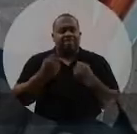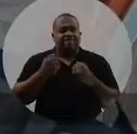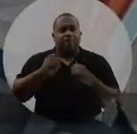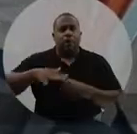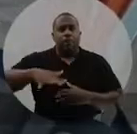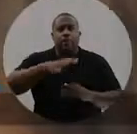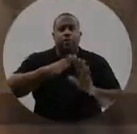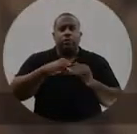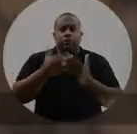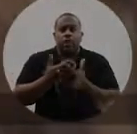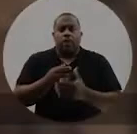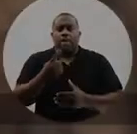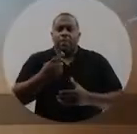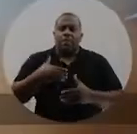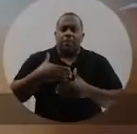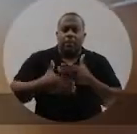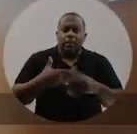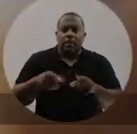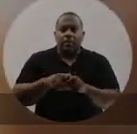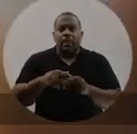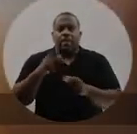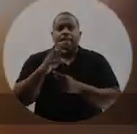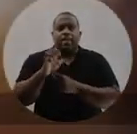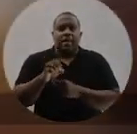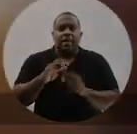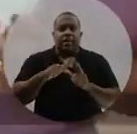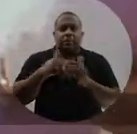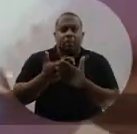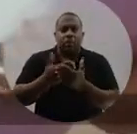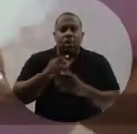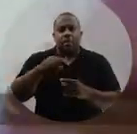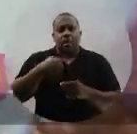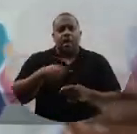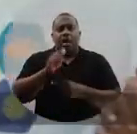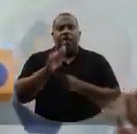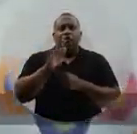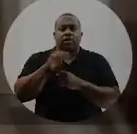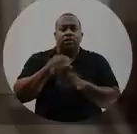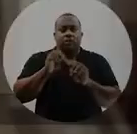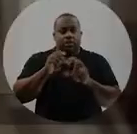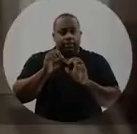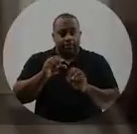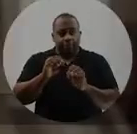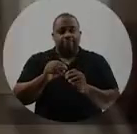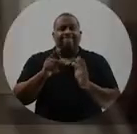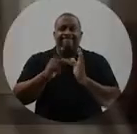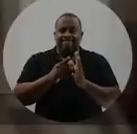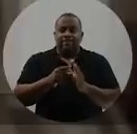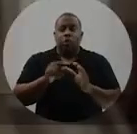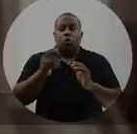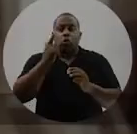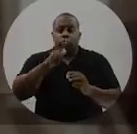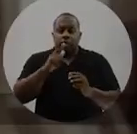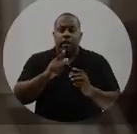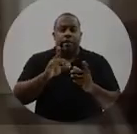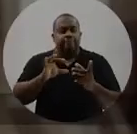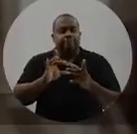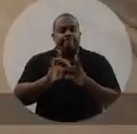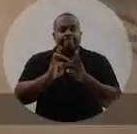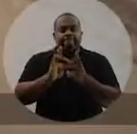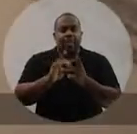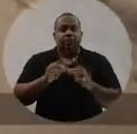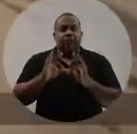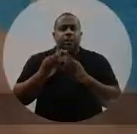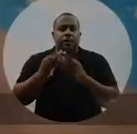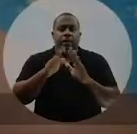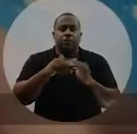o ambiente escolar, como o primeiro passo, o pé na escola e o agente da educação. O agente de educação consegue aproximar a família da